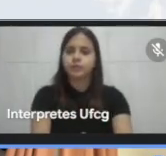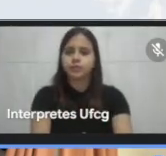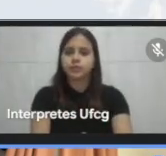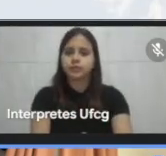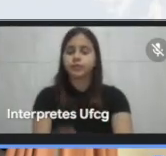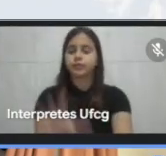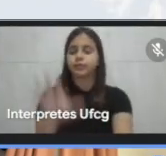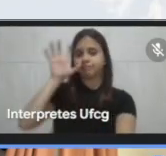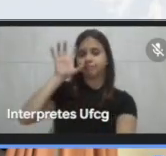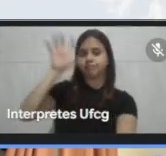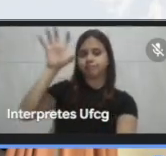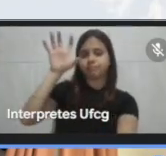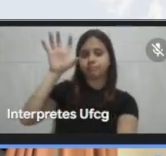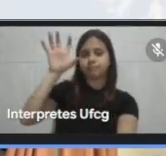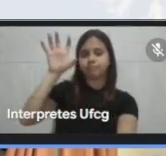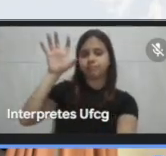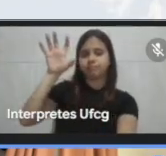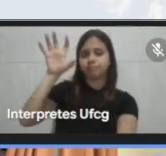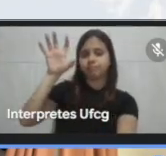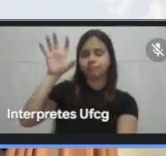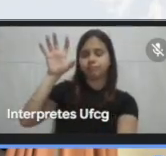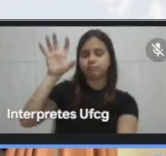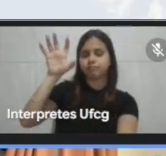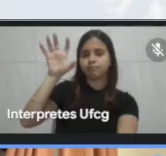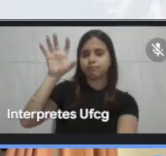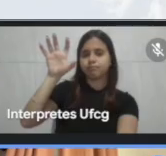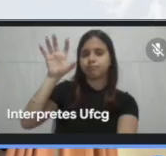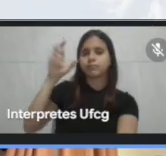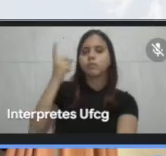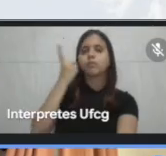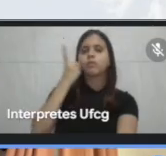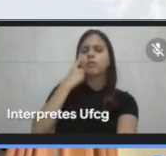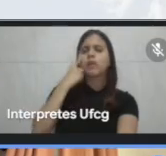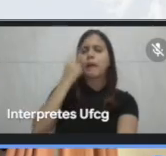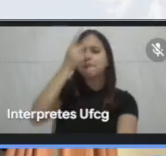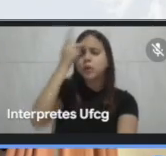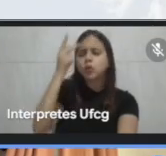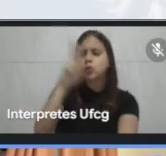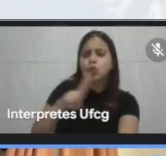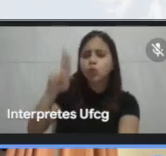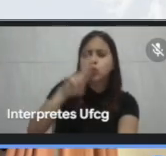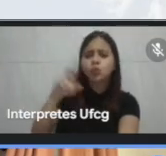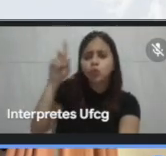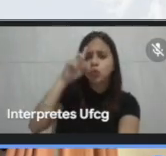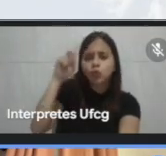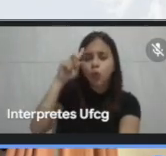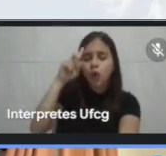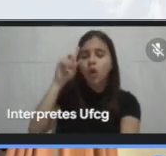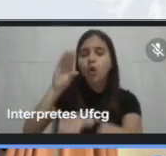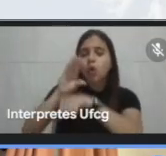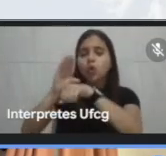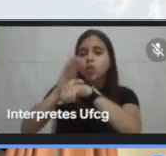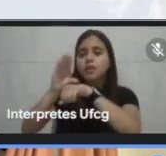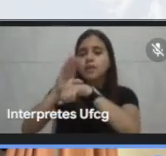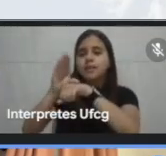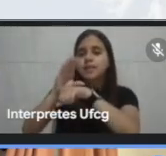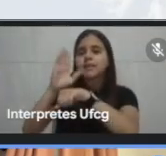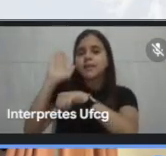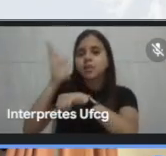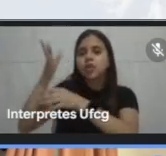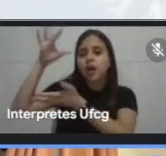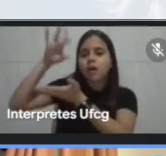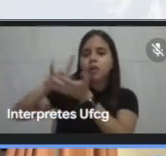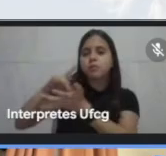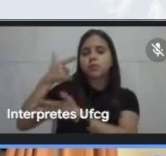Aqui, por exemplo, a gente consegue ver a demanda do pixel por dia. Essas áreas cinzas são áreas já consolidadas em 2010, que era aquilo que eu